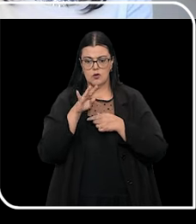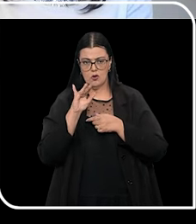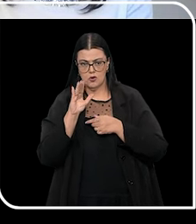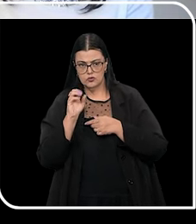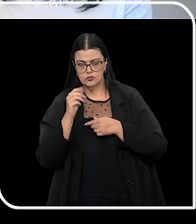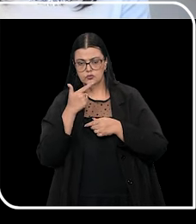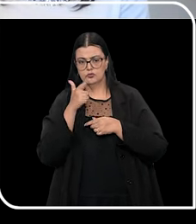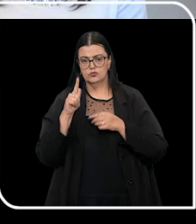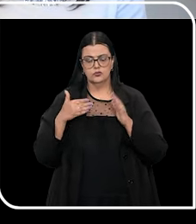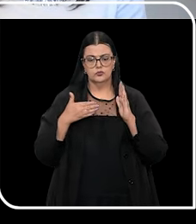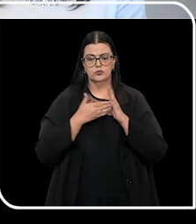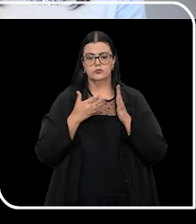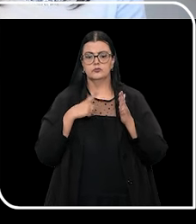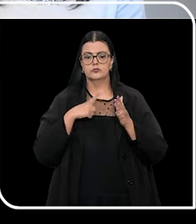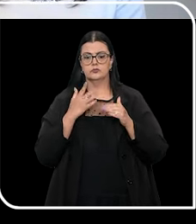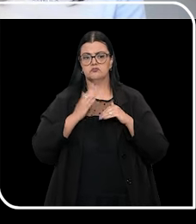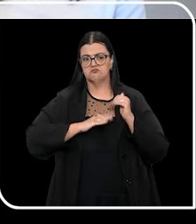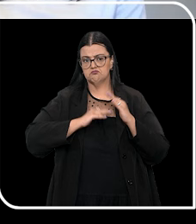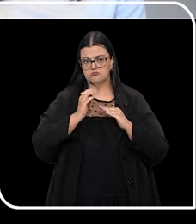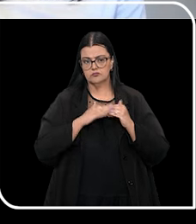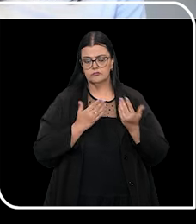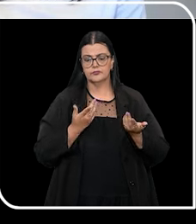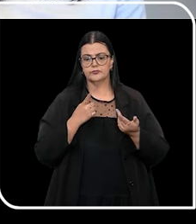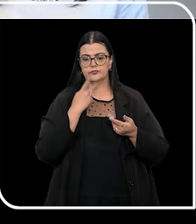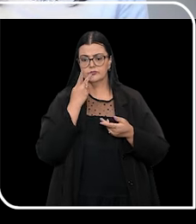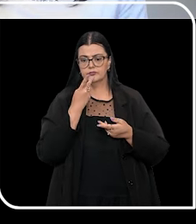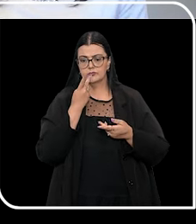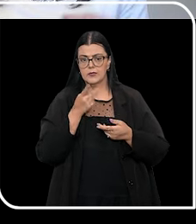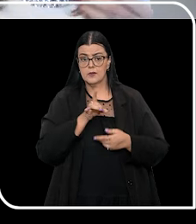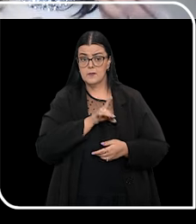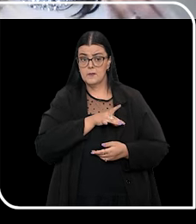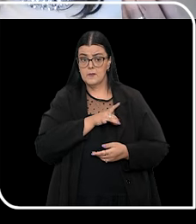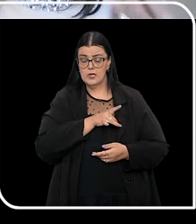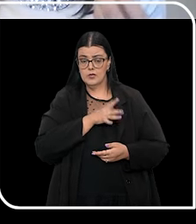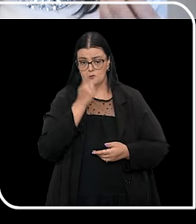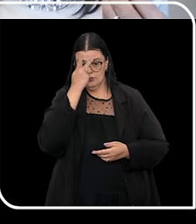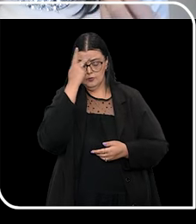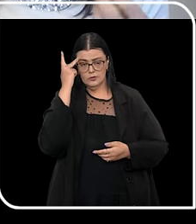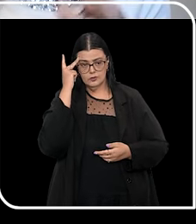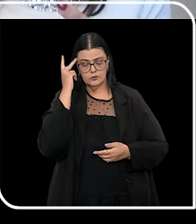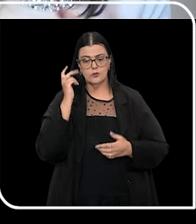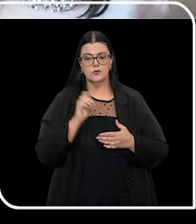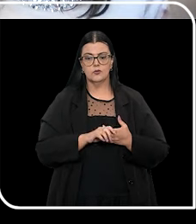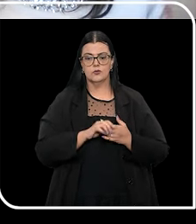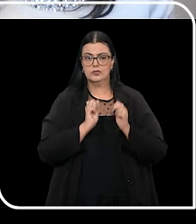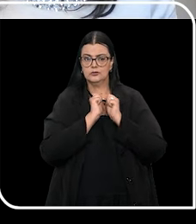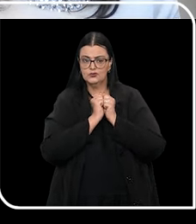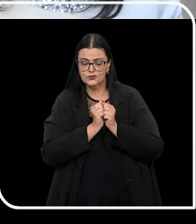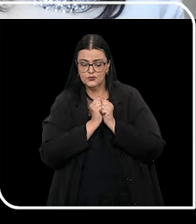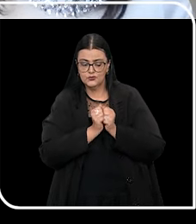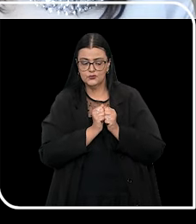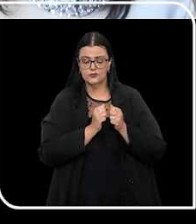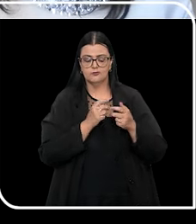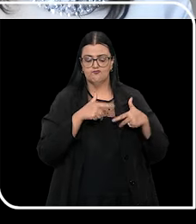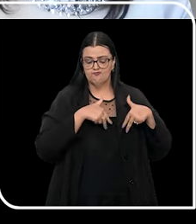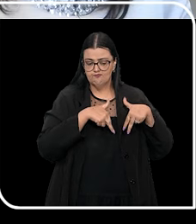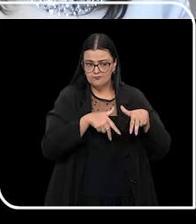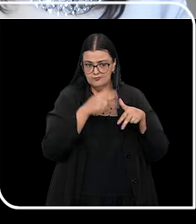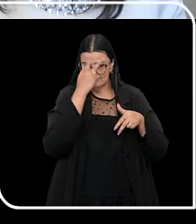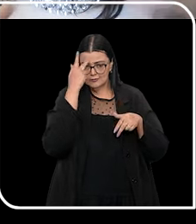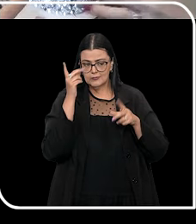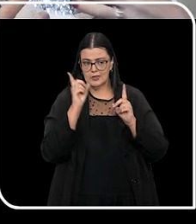também nessas Barreiras atitudinais que seria assim eu tenho medo as pessoas às vezes têm medo de andar com pessoas com